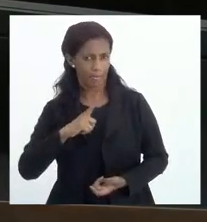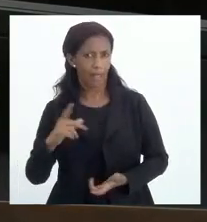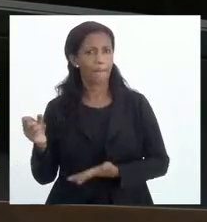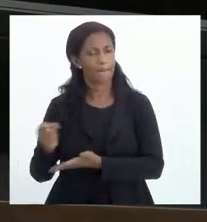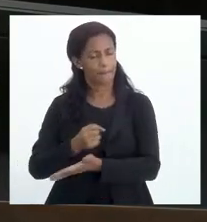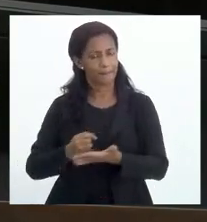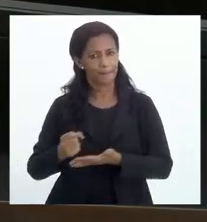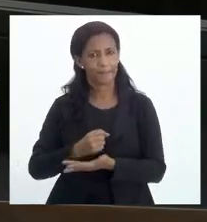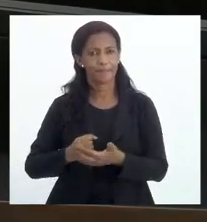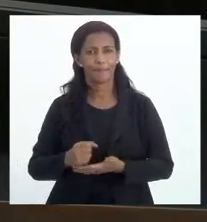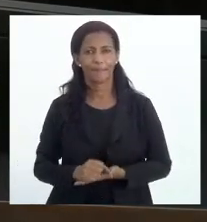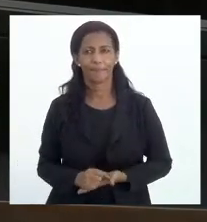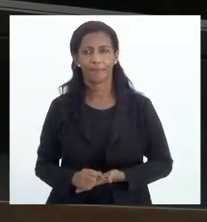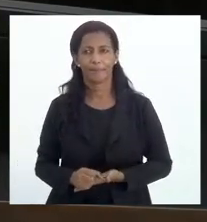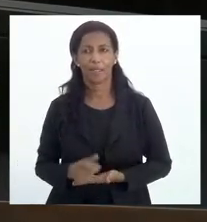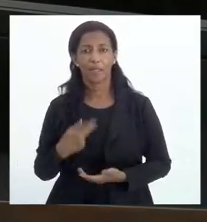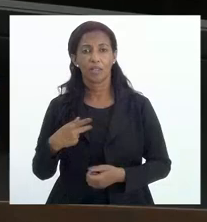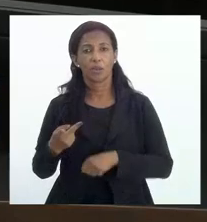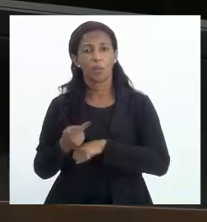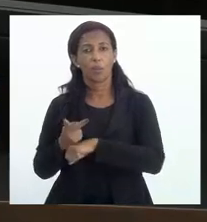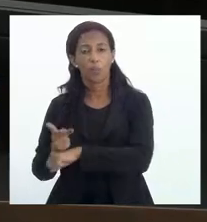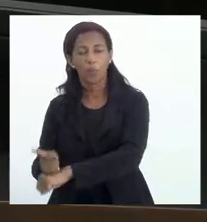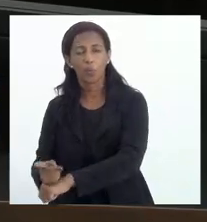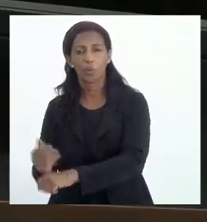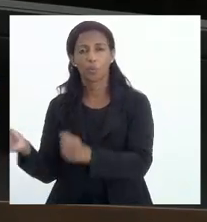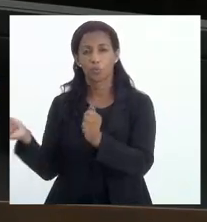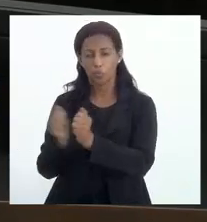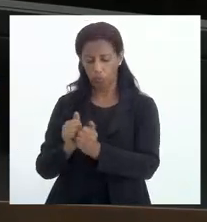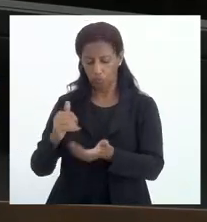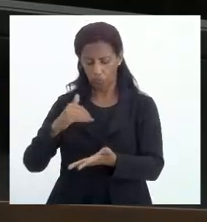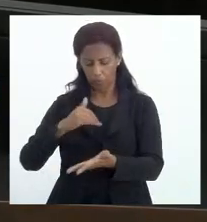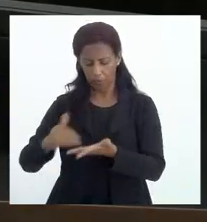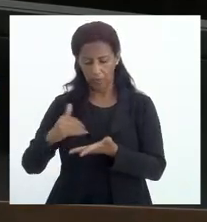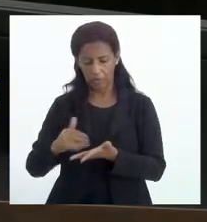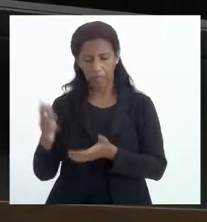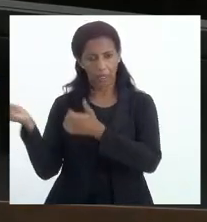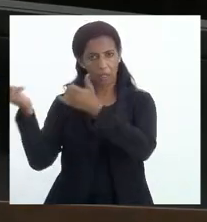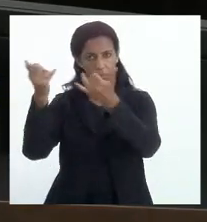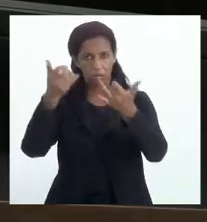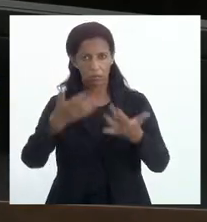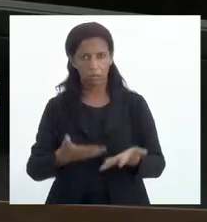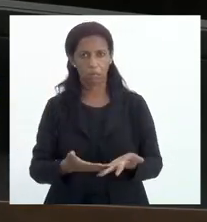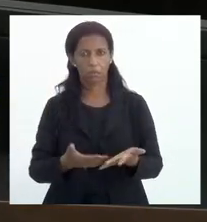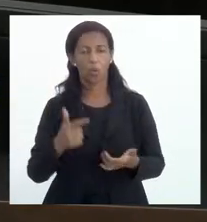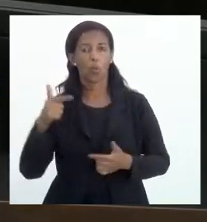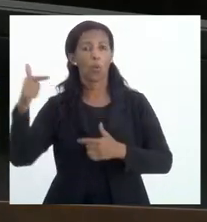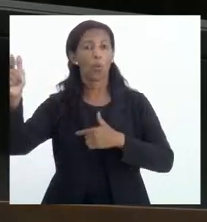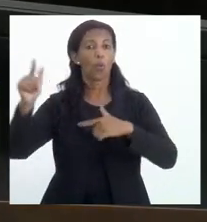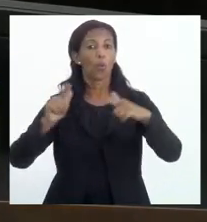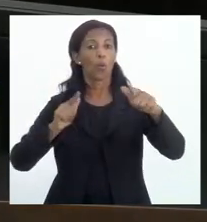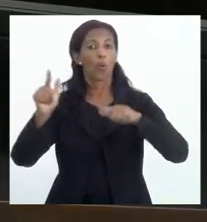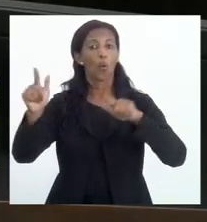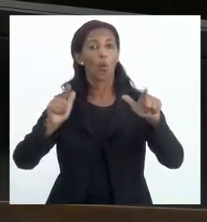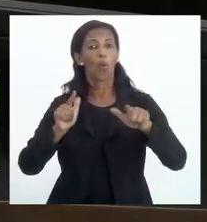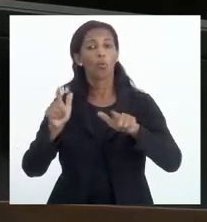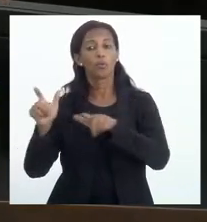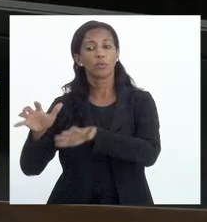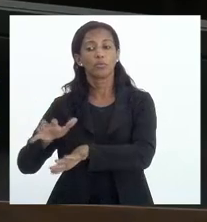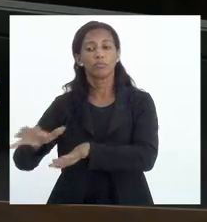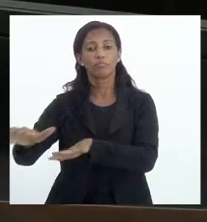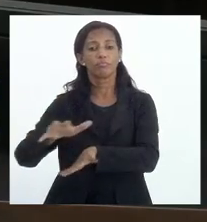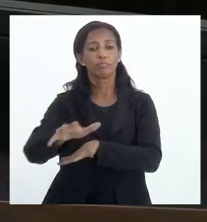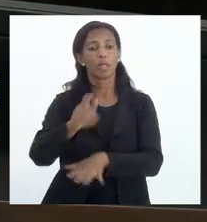fundamentação. E estamos buscando, como o secretário Nelson comentou, outras excepcionalizações, como